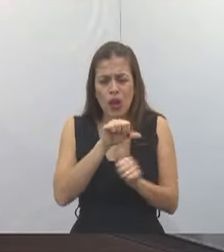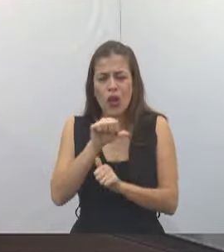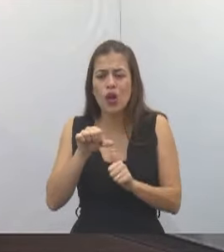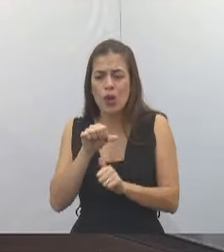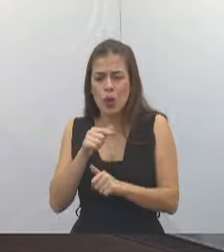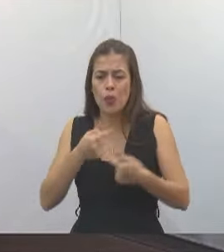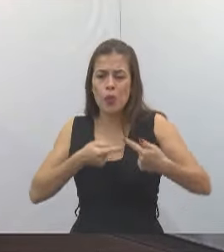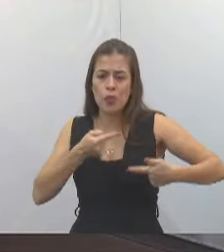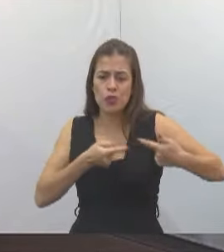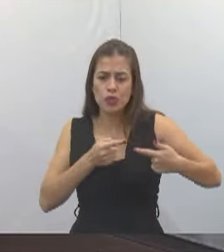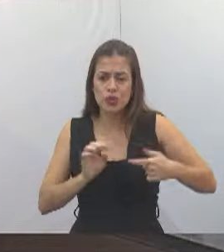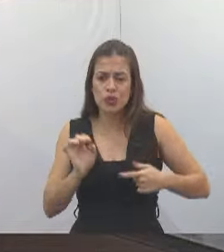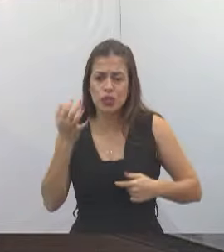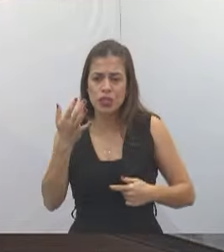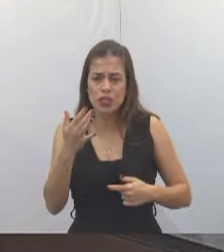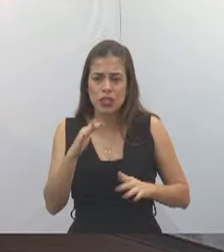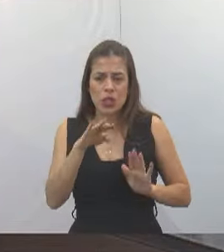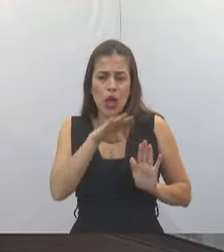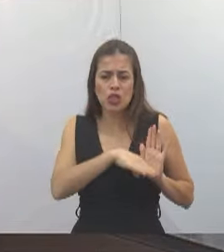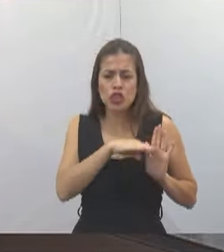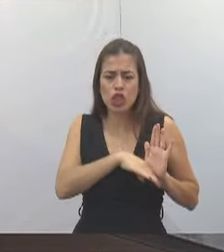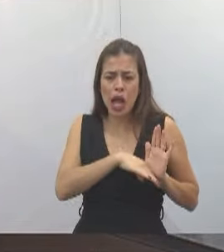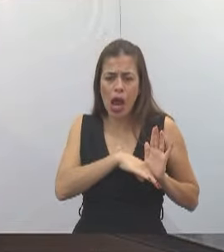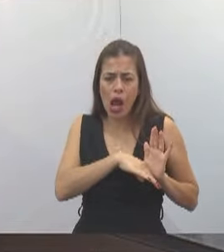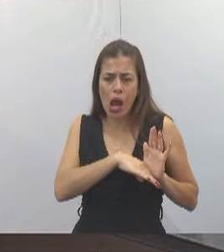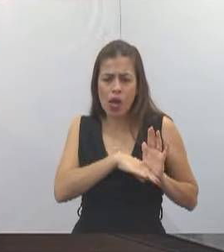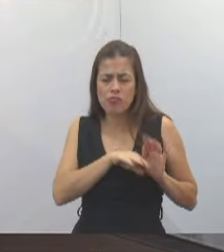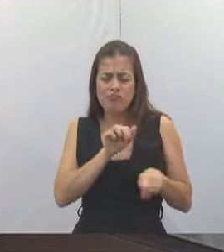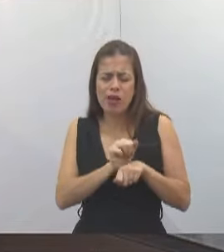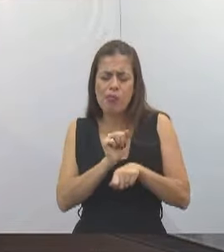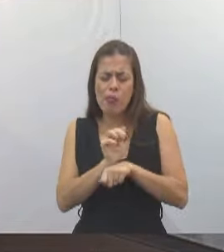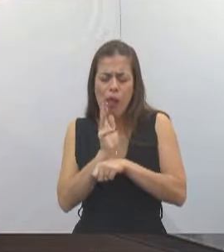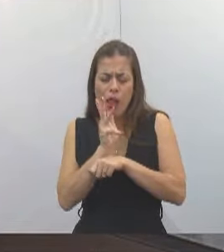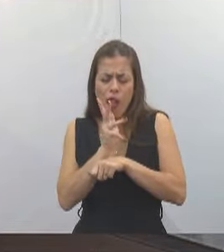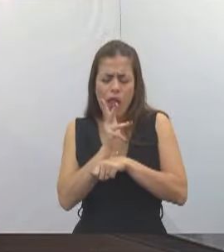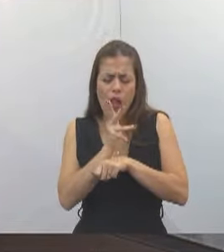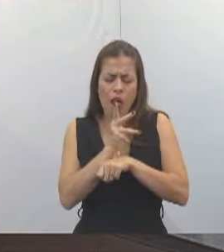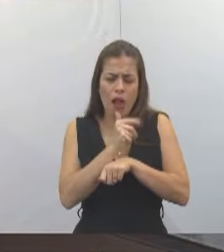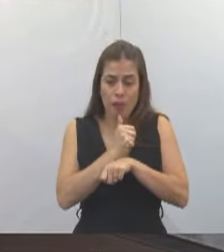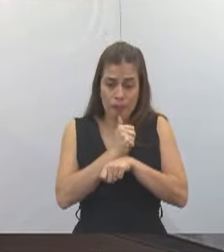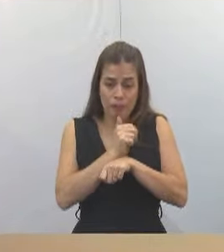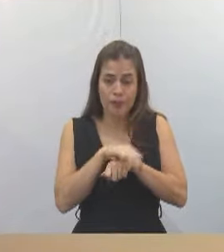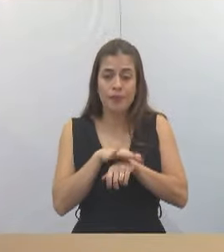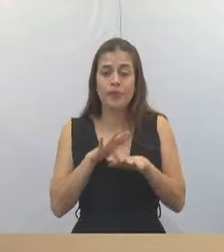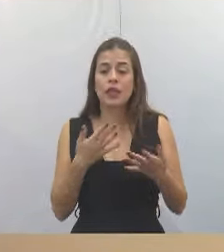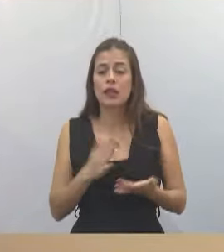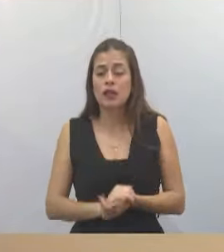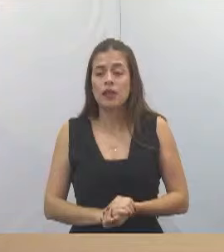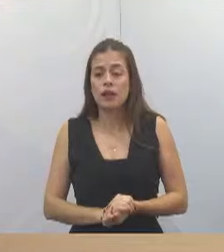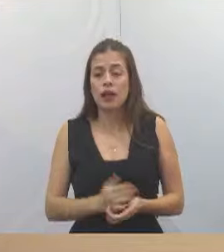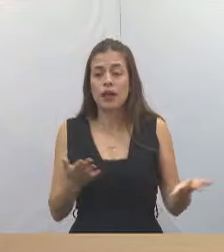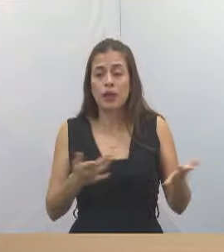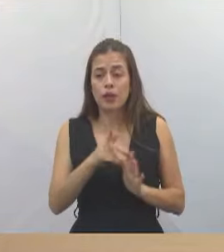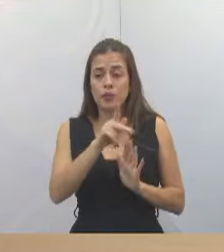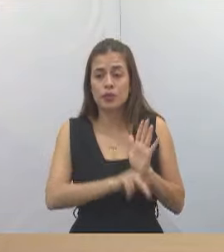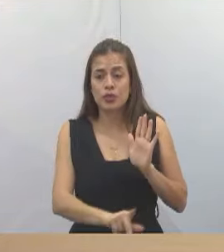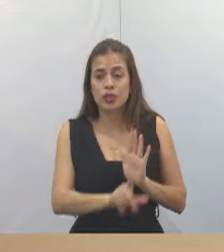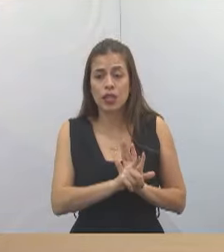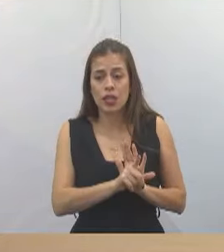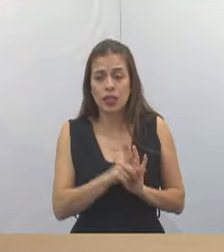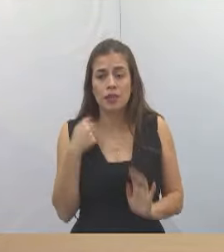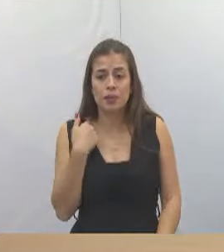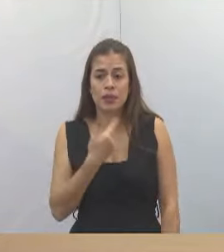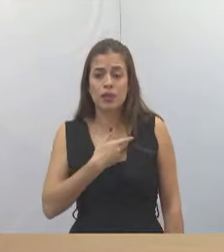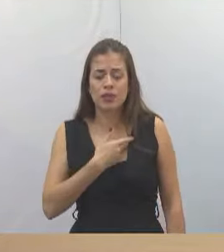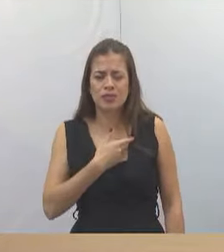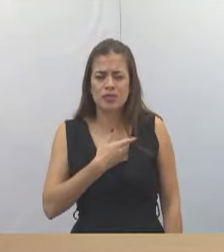e retirar a ração dessa forma. Retirar não, né? Fazer esperar tanto tempo. E agora, um projeto de lei que para a gente é uma